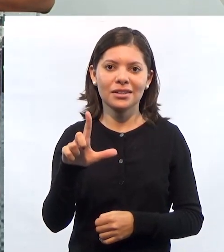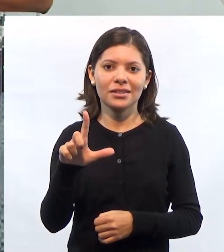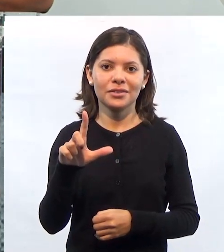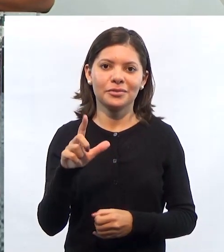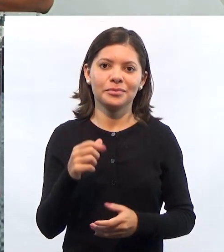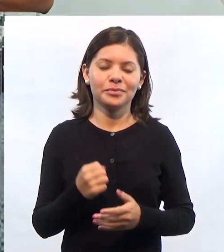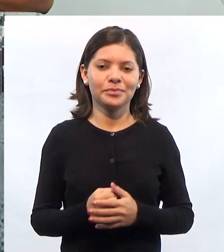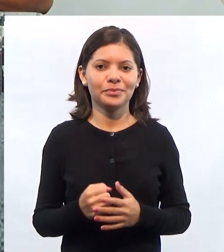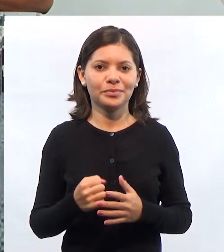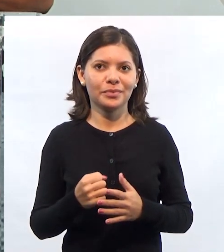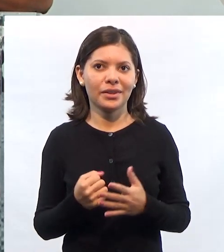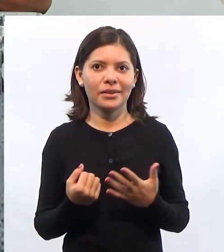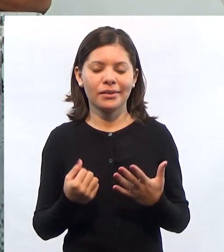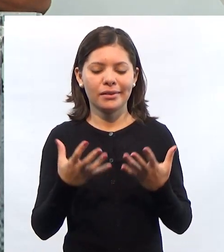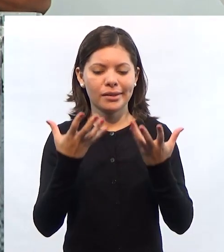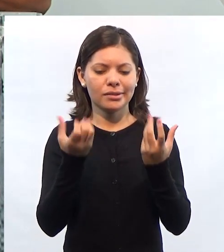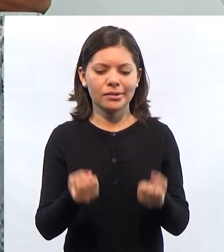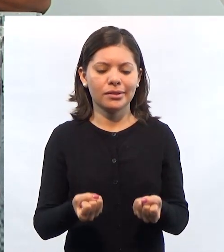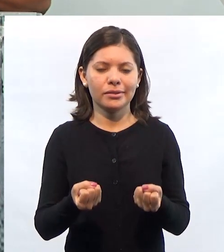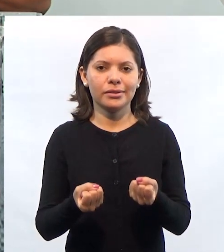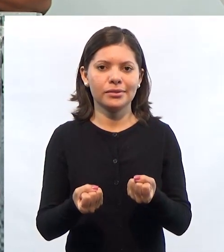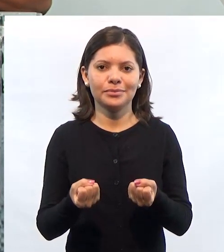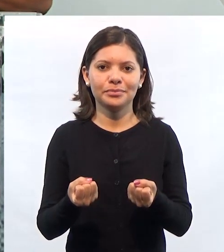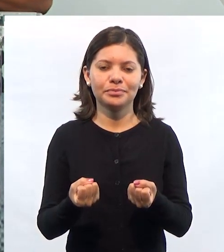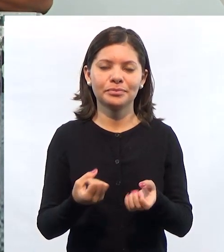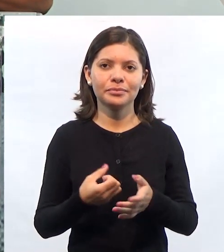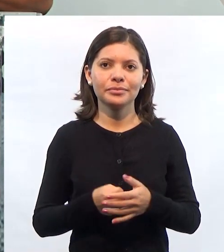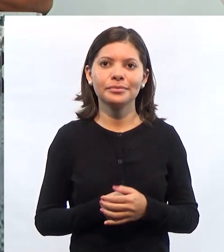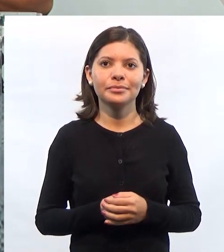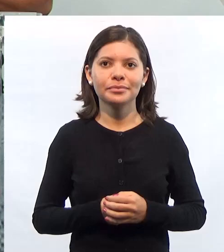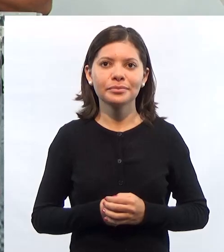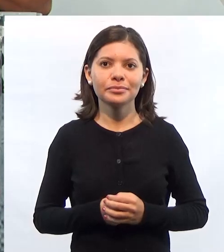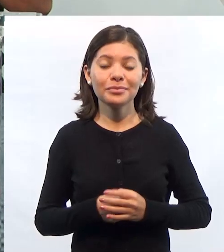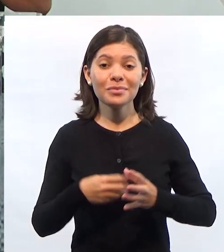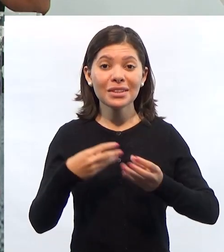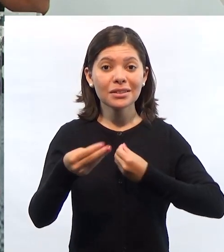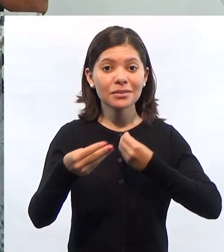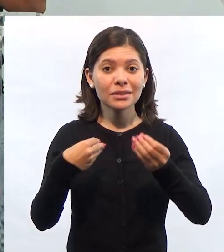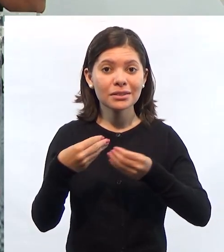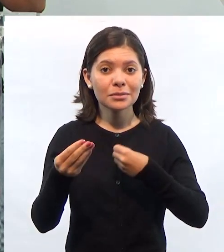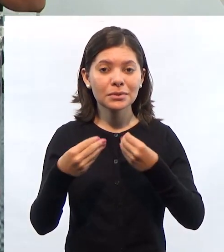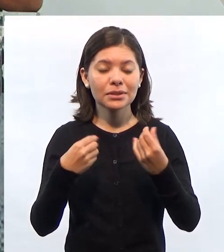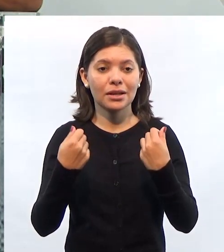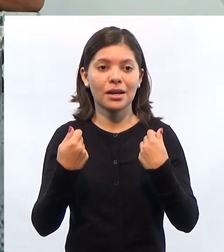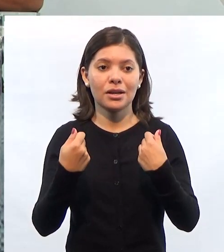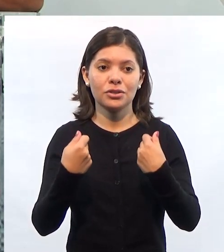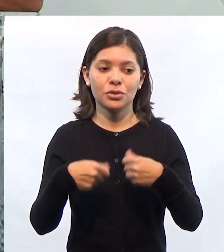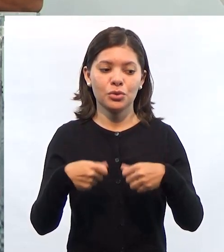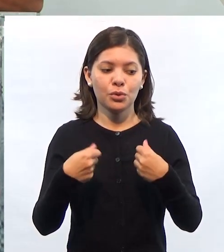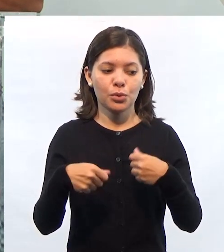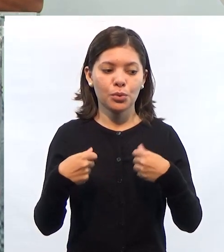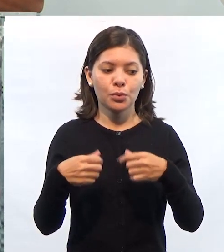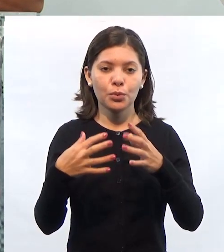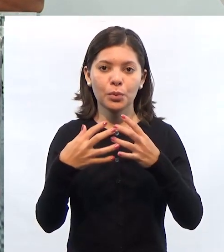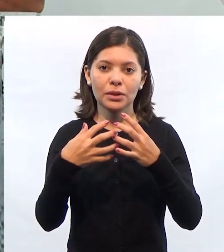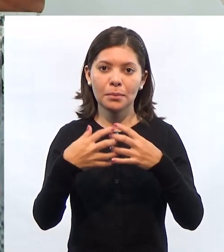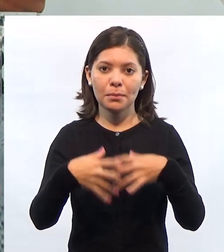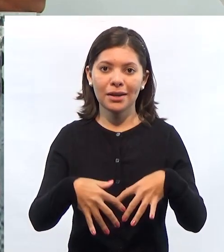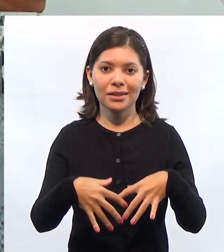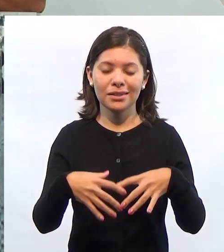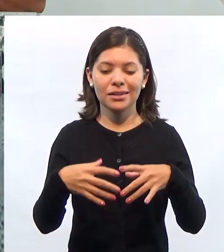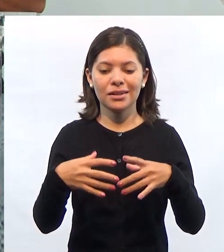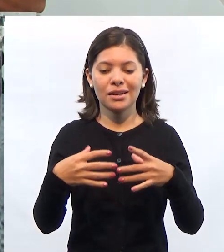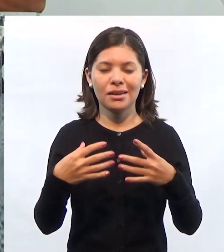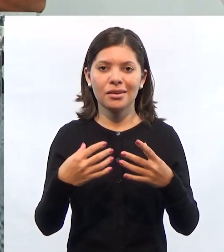coloque-se como aceitável logo essa essa flexibilidade pode quando a parte regular um pouquinho mais ela